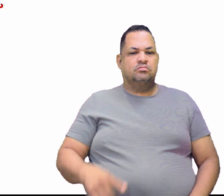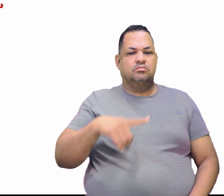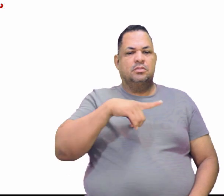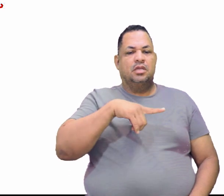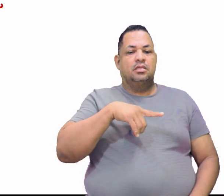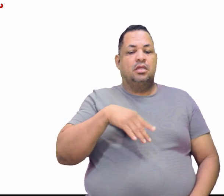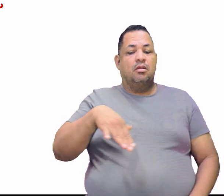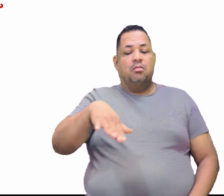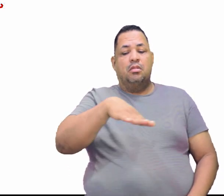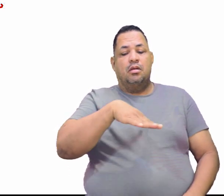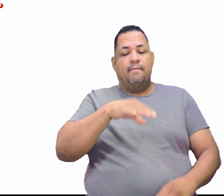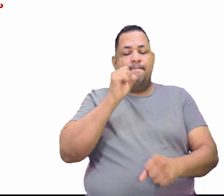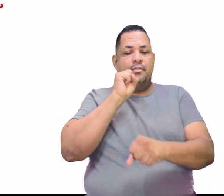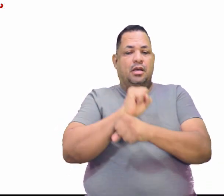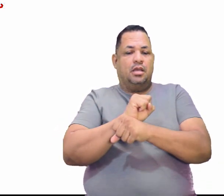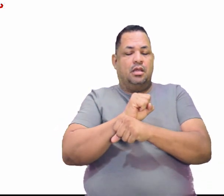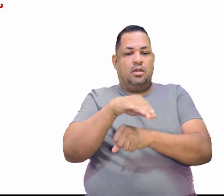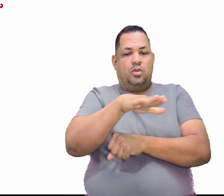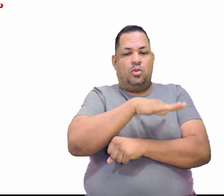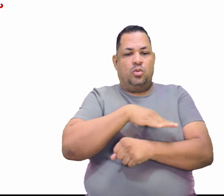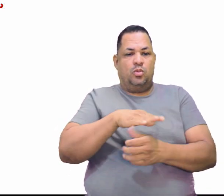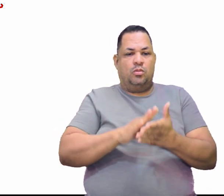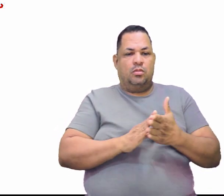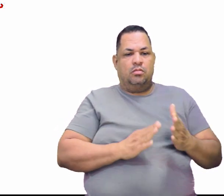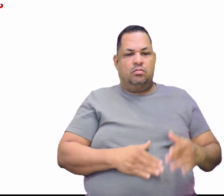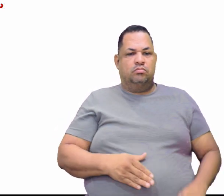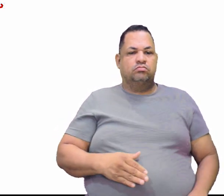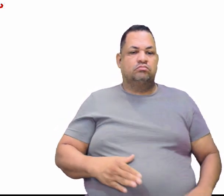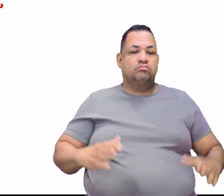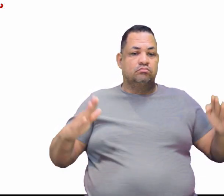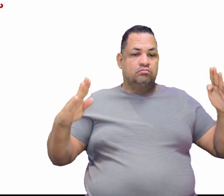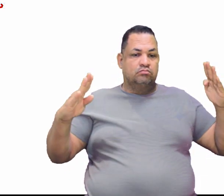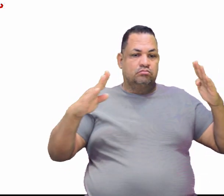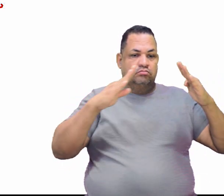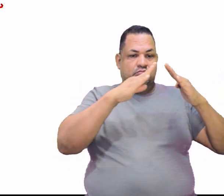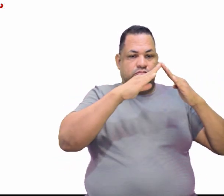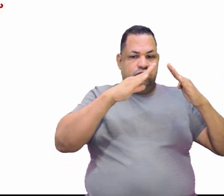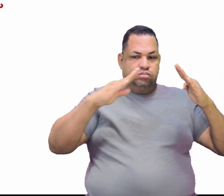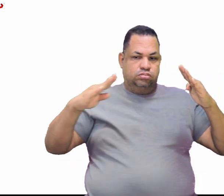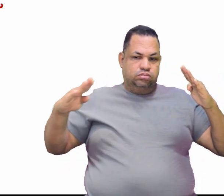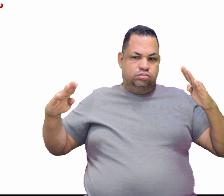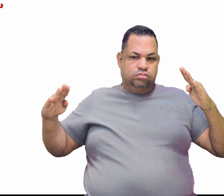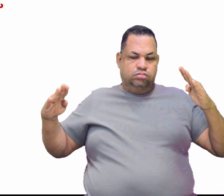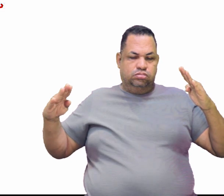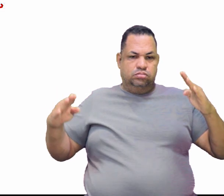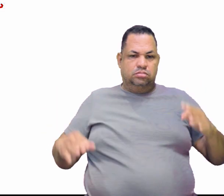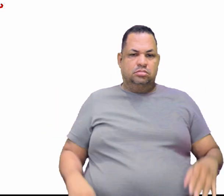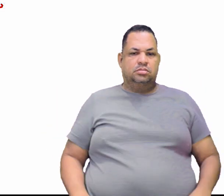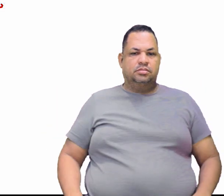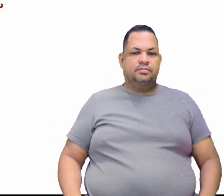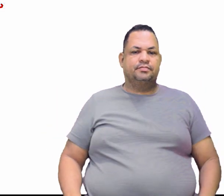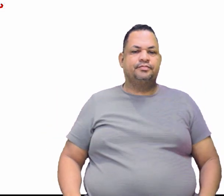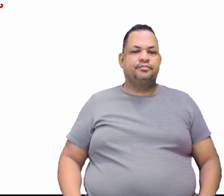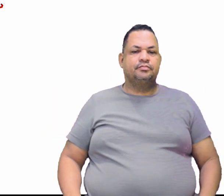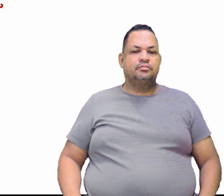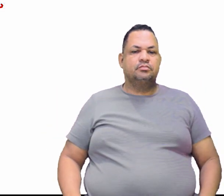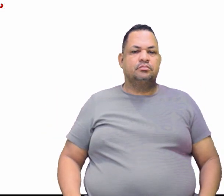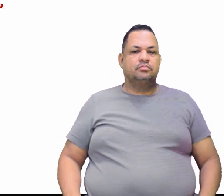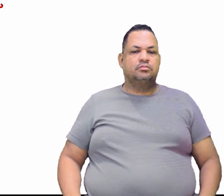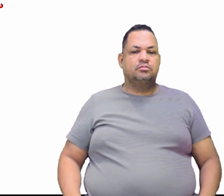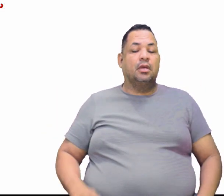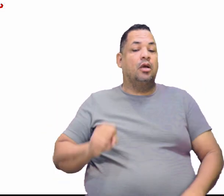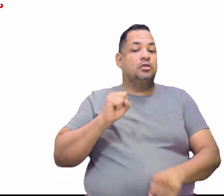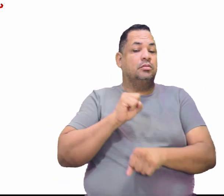o porto. O galpão, aqui um outro galpão. Essa daqui é a